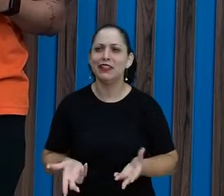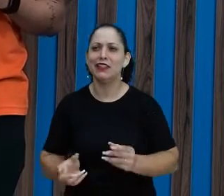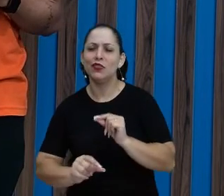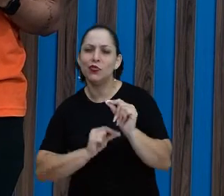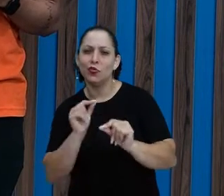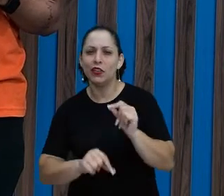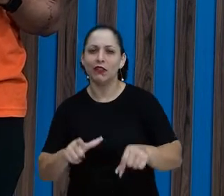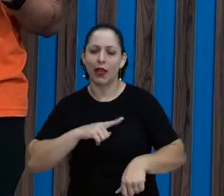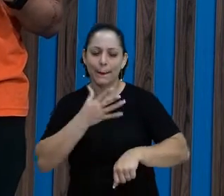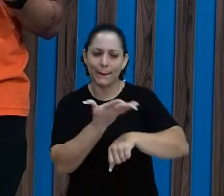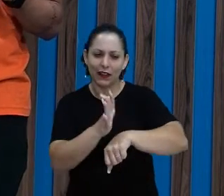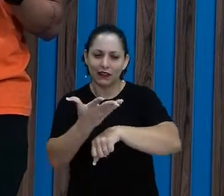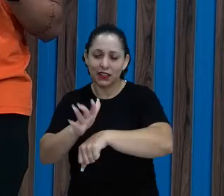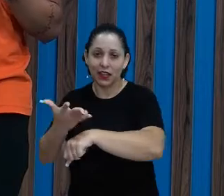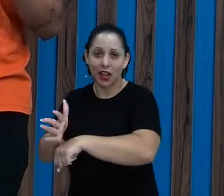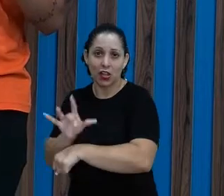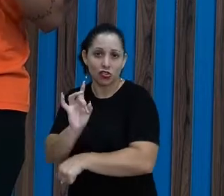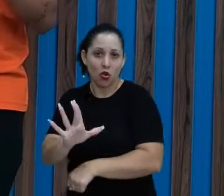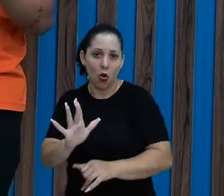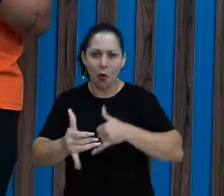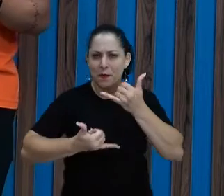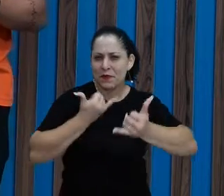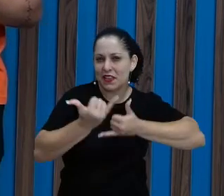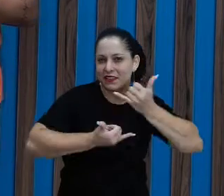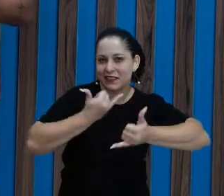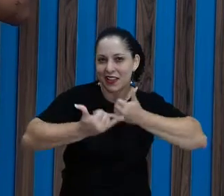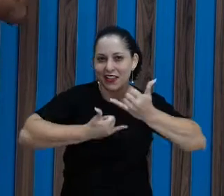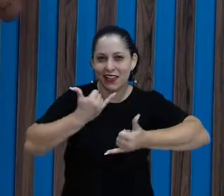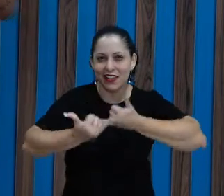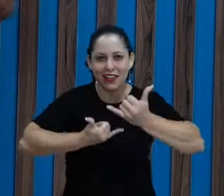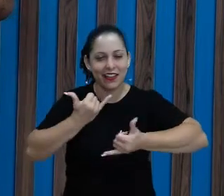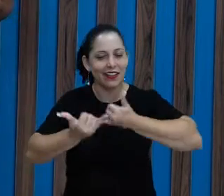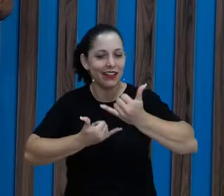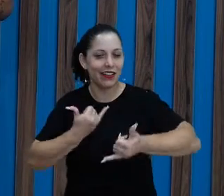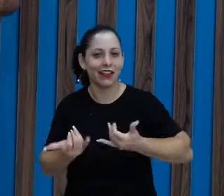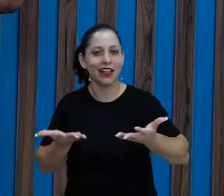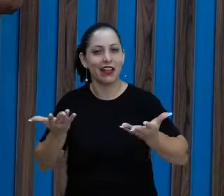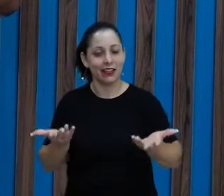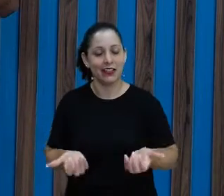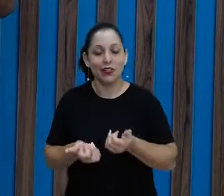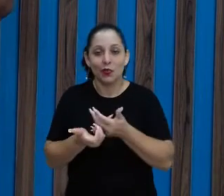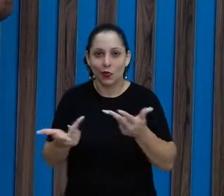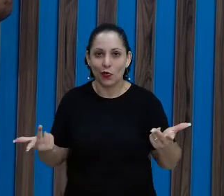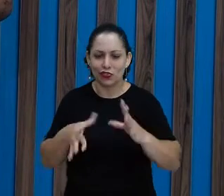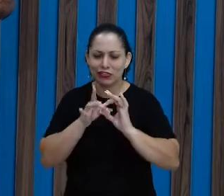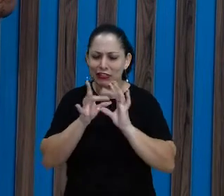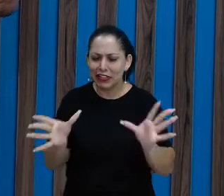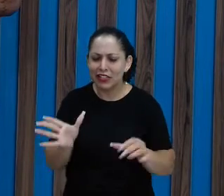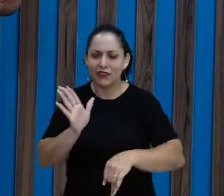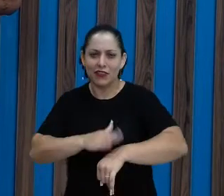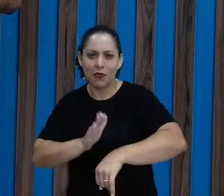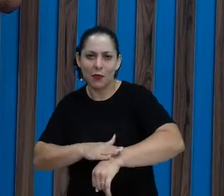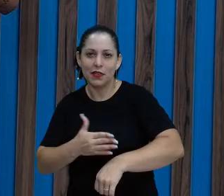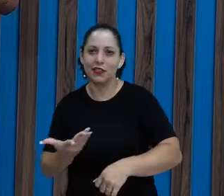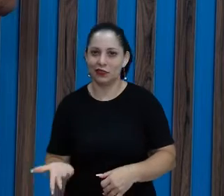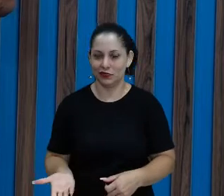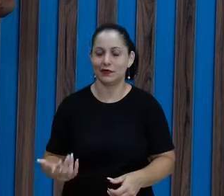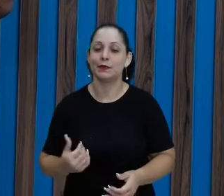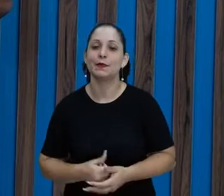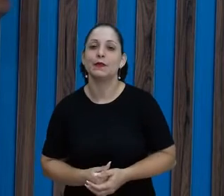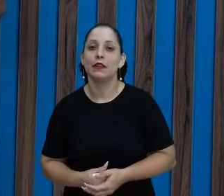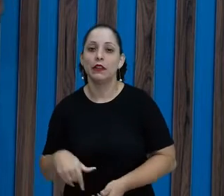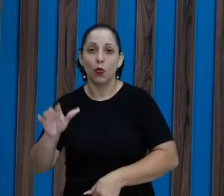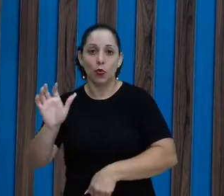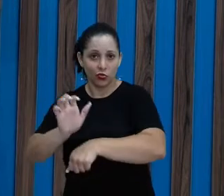ali sendo praticados como uma forma de lazer, como uma forma de recreação, né, no seu tempo livre. Então, o Estado